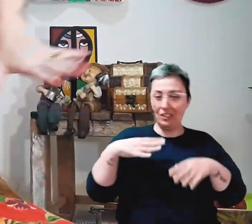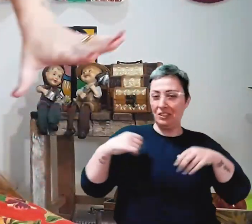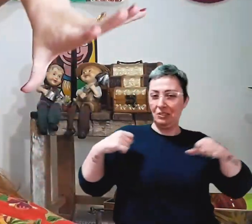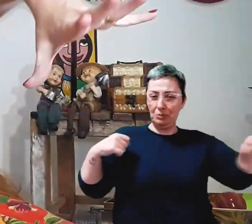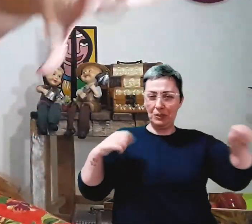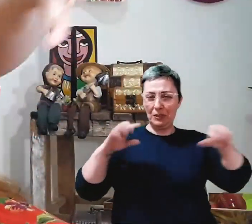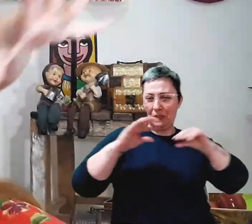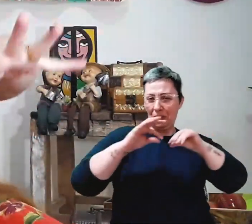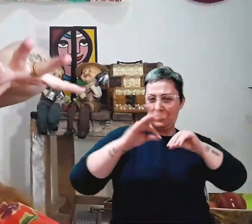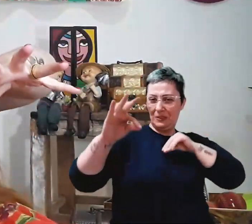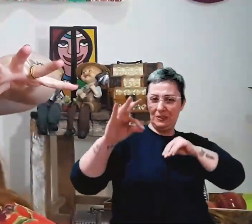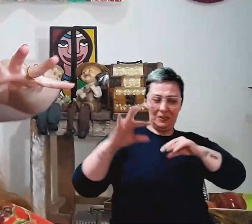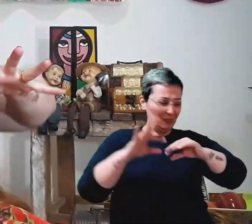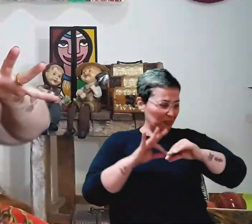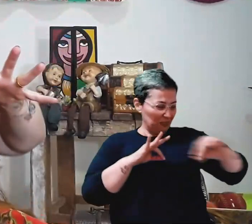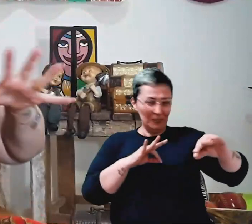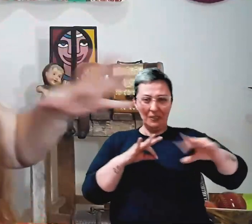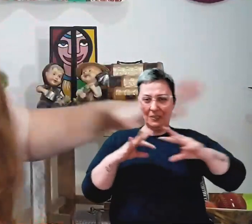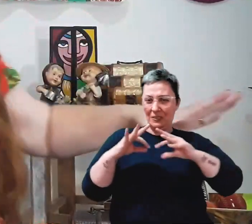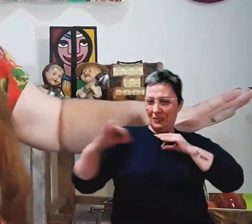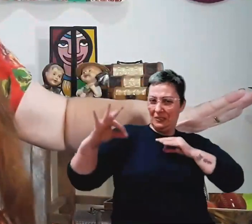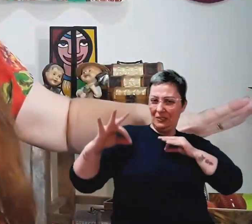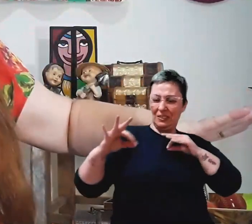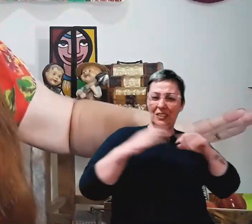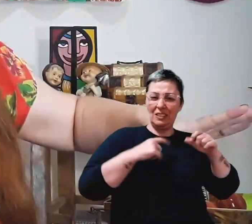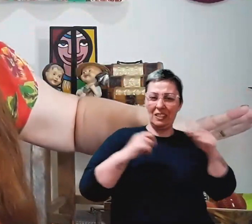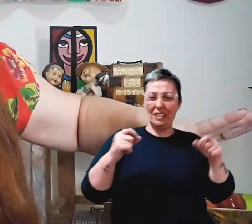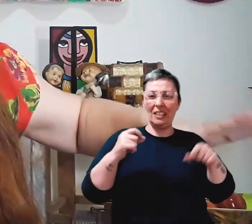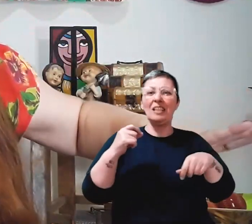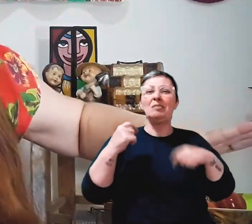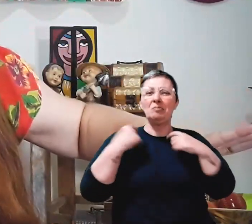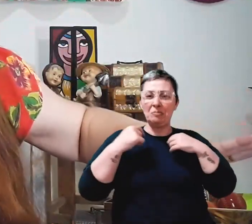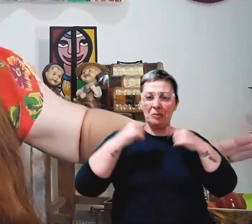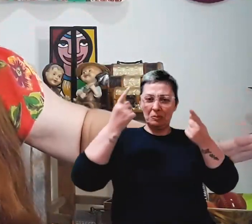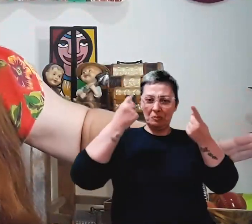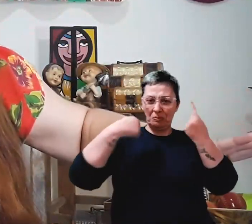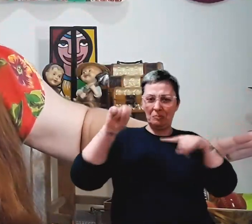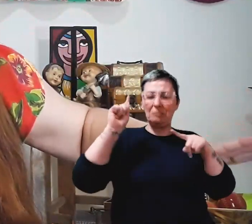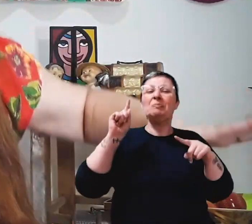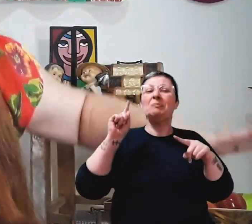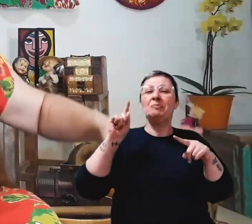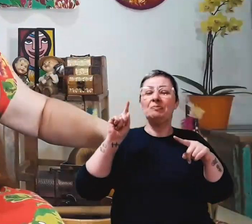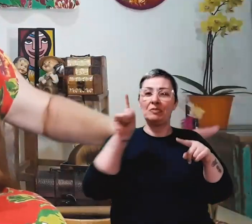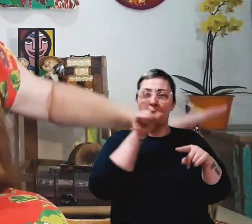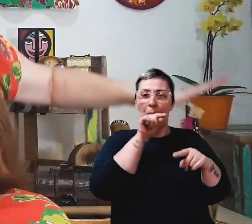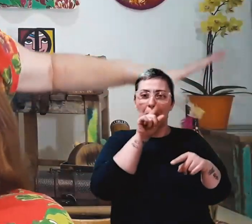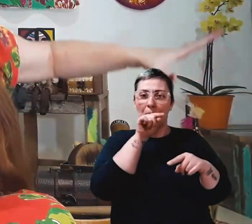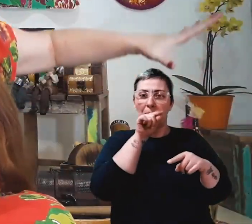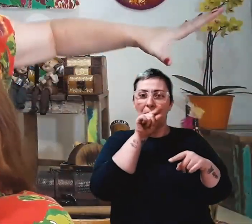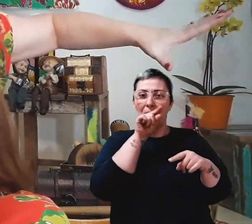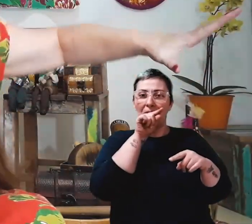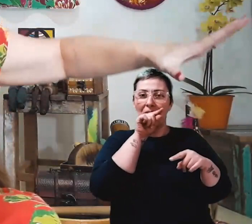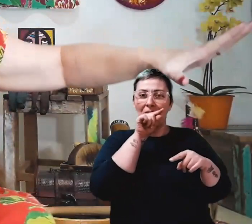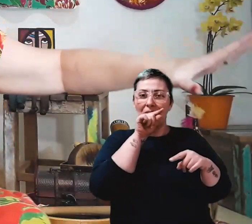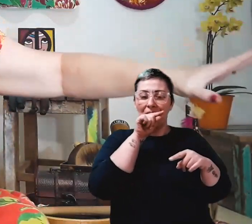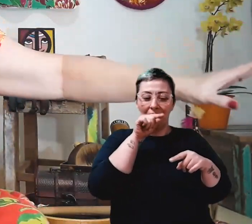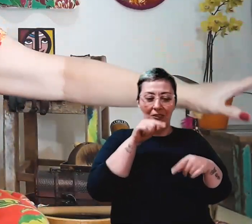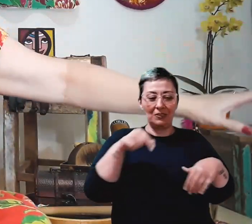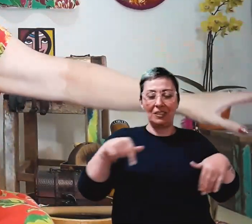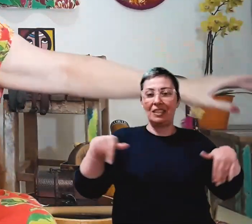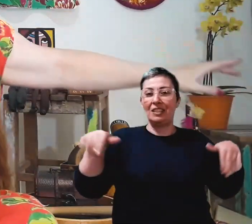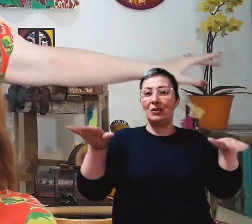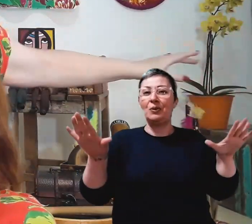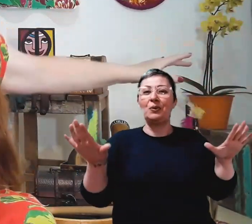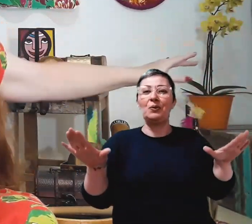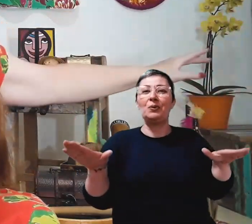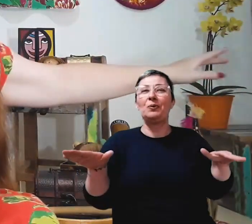daqui, puxa daqui, estica colar e de repente ela se transformou num pássaro